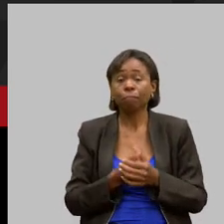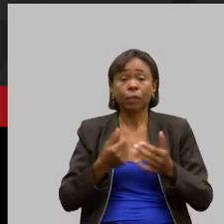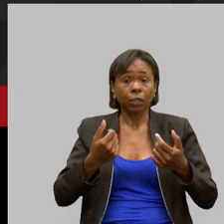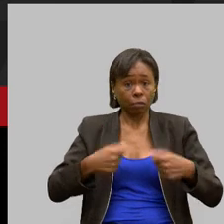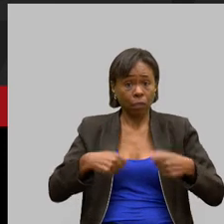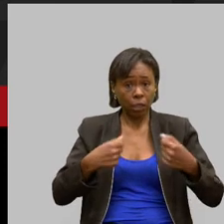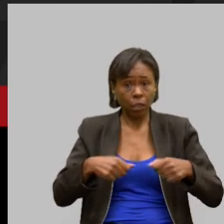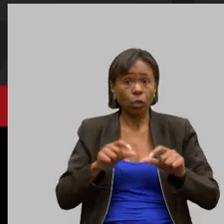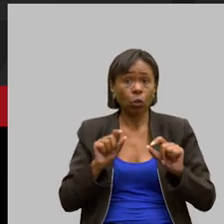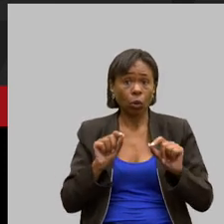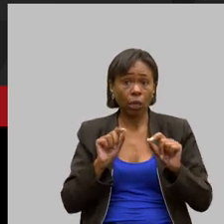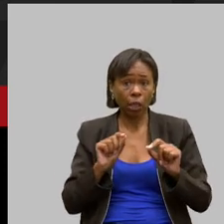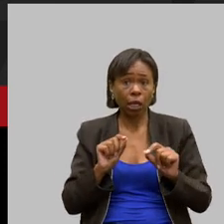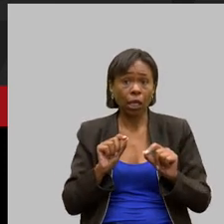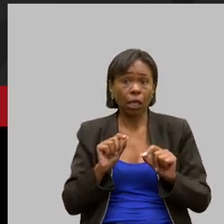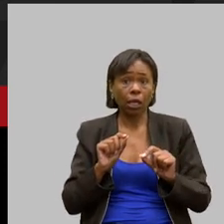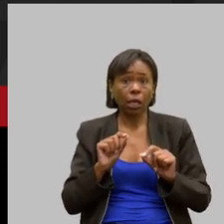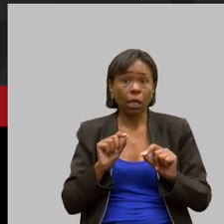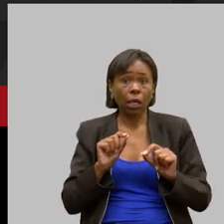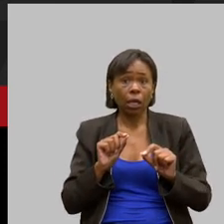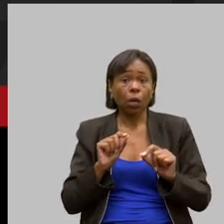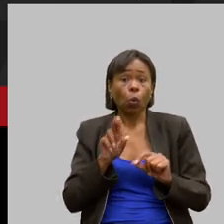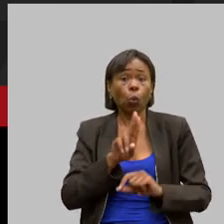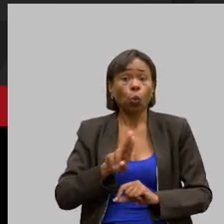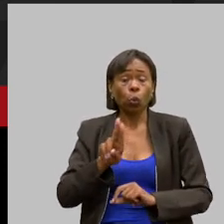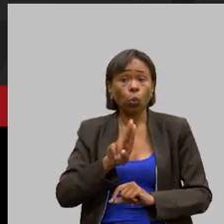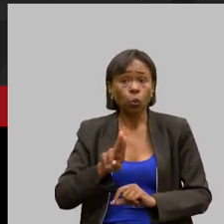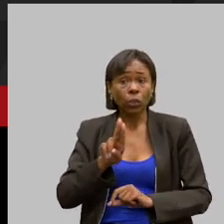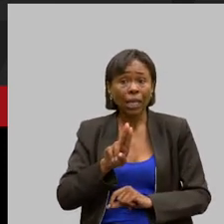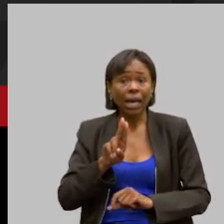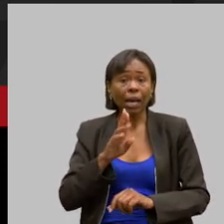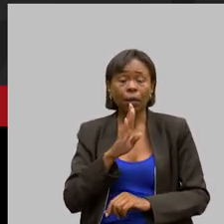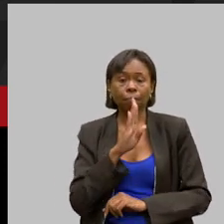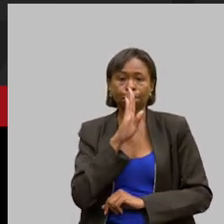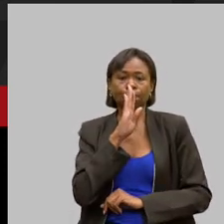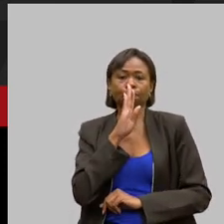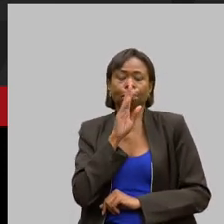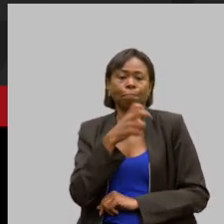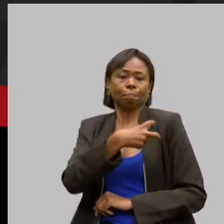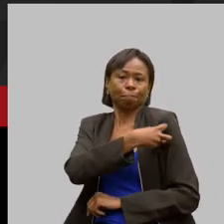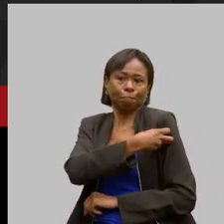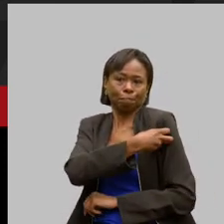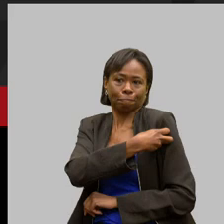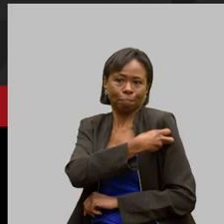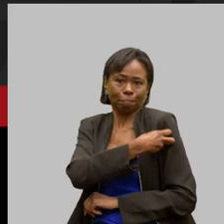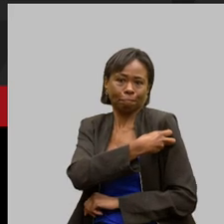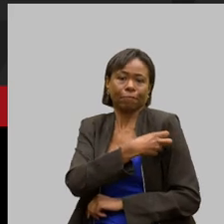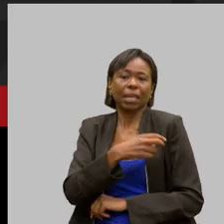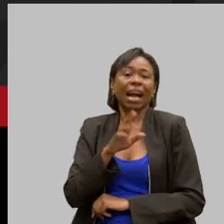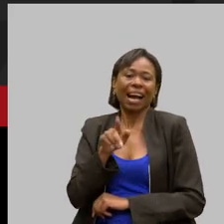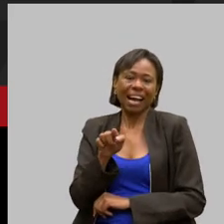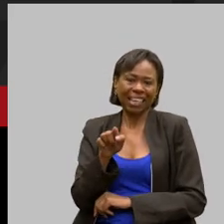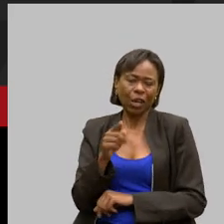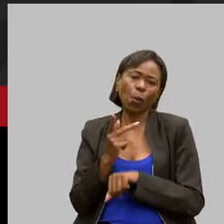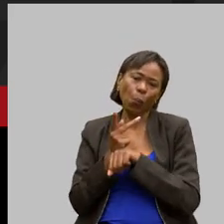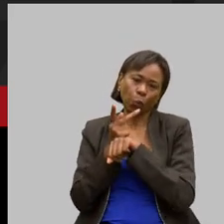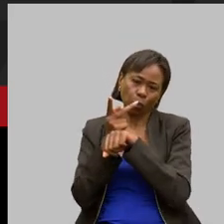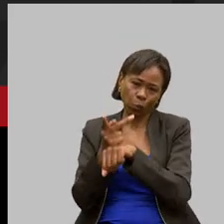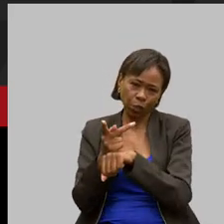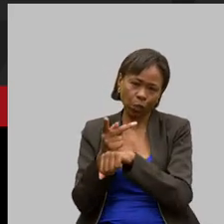uso da sedação e é aí que entra né que eu procurei o deputado Cristiano